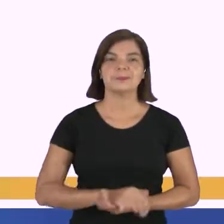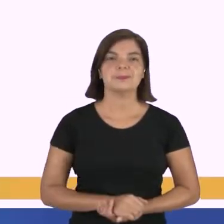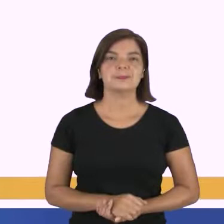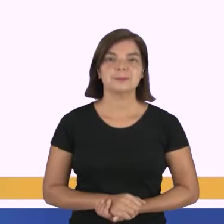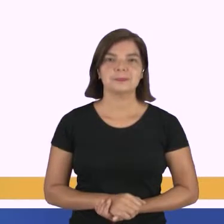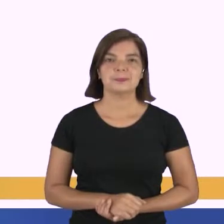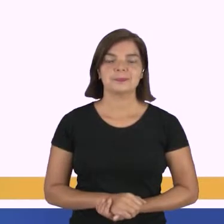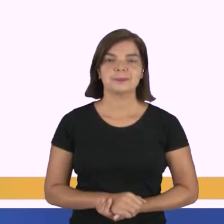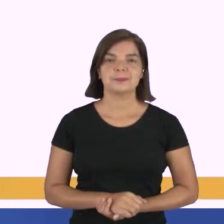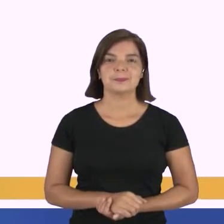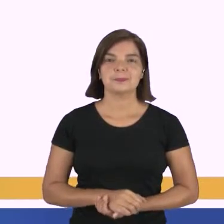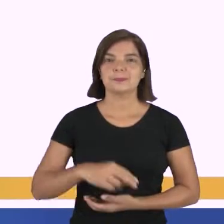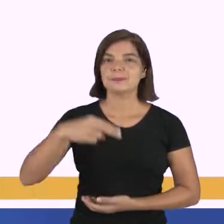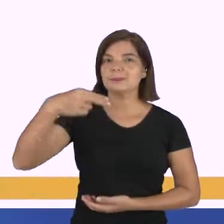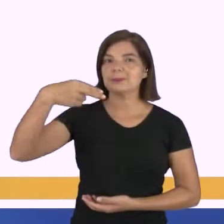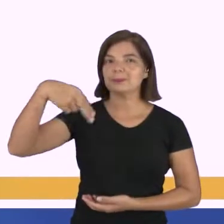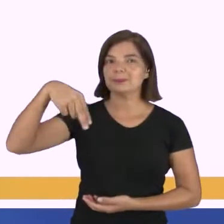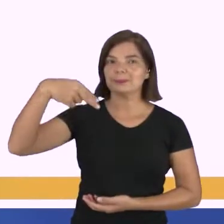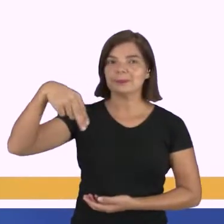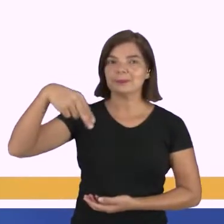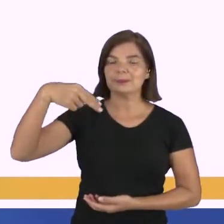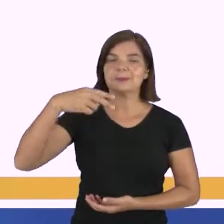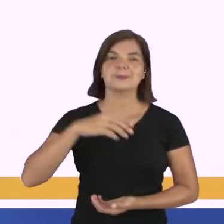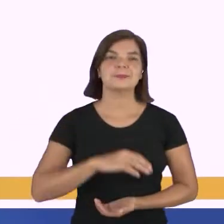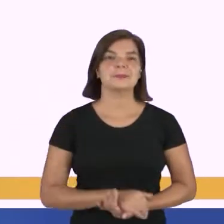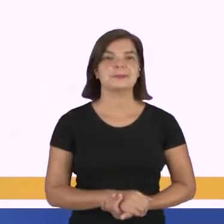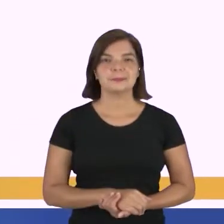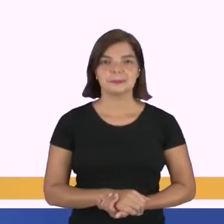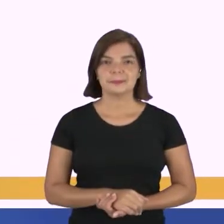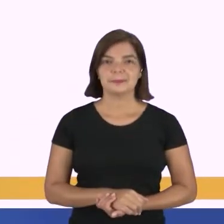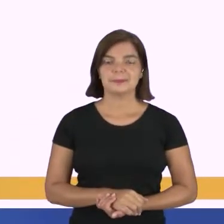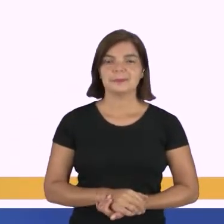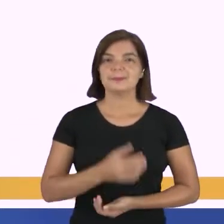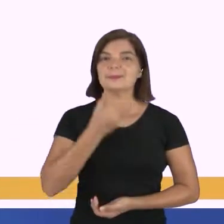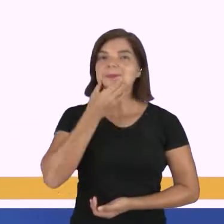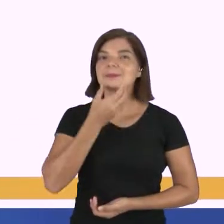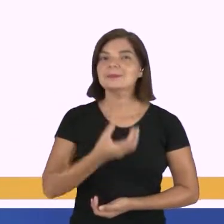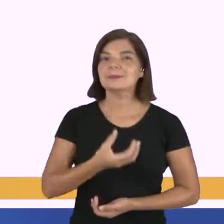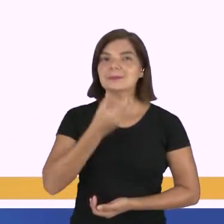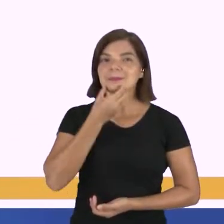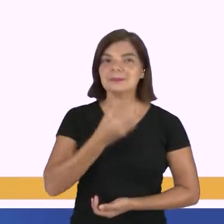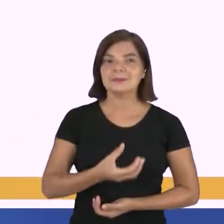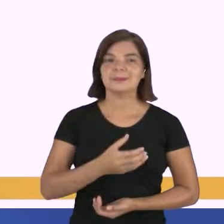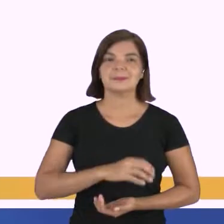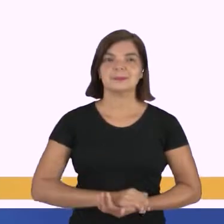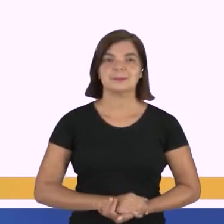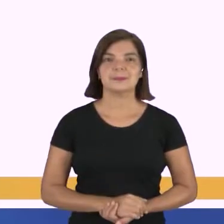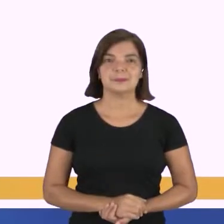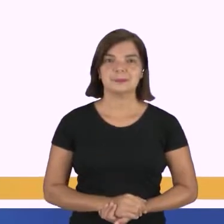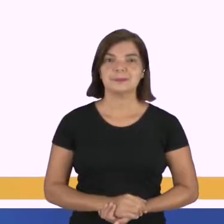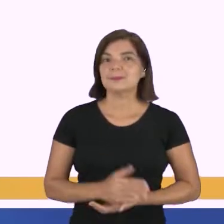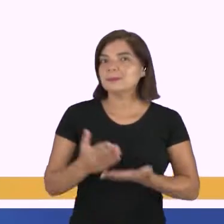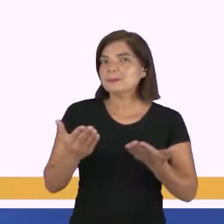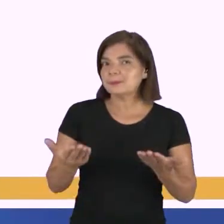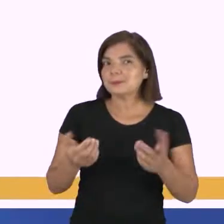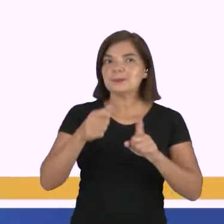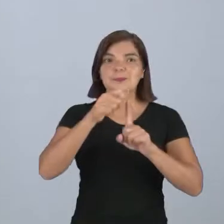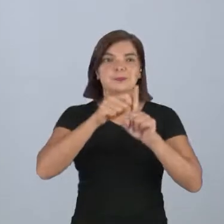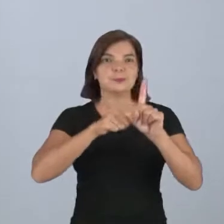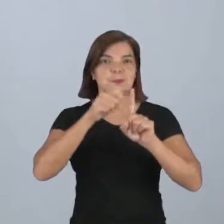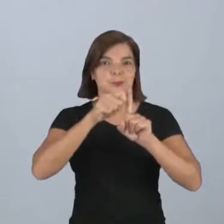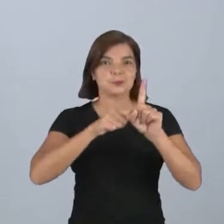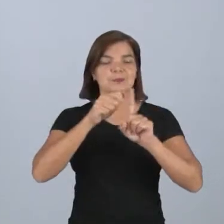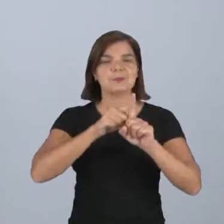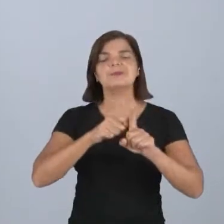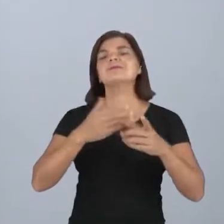outubro. November, novembro. E December, dezembro. Então, os meses